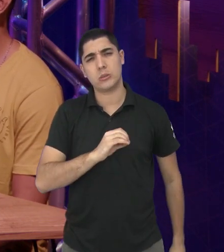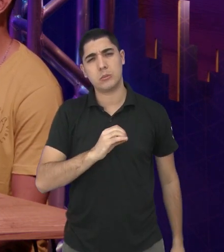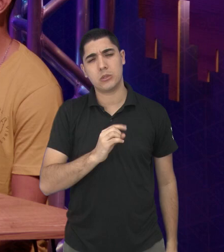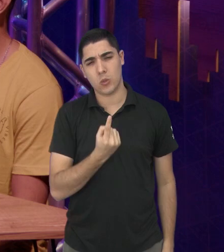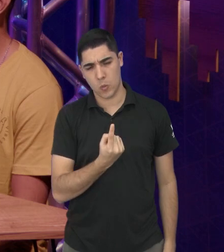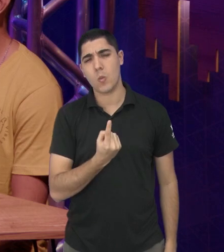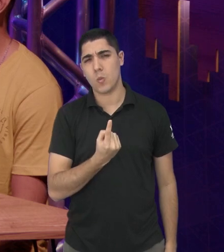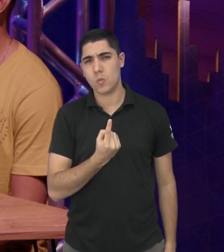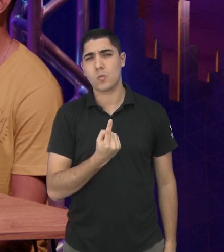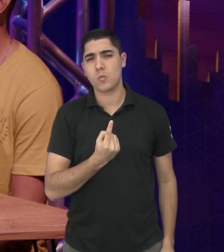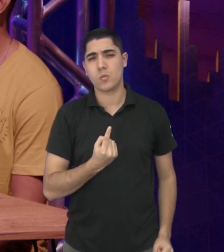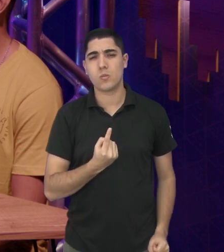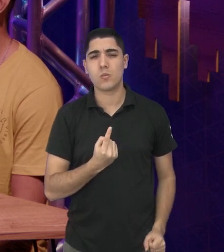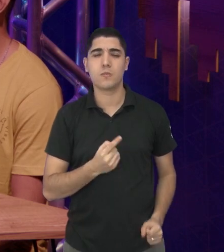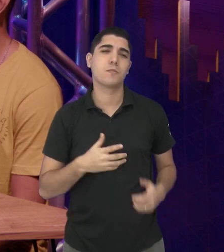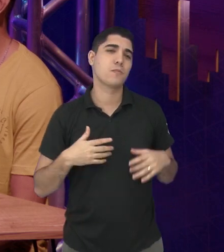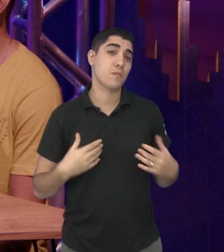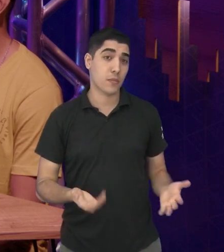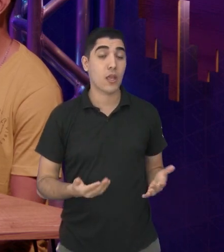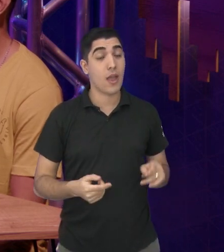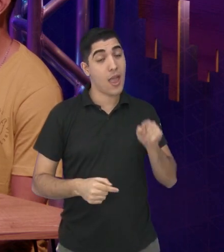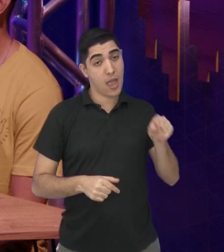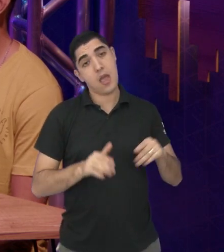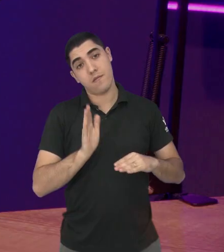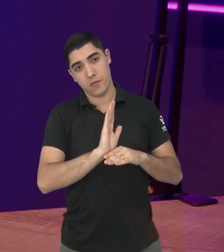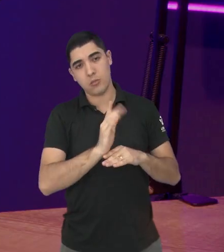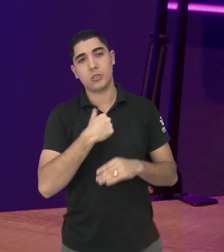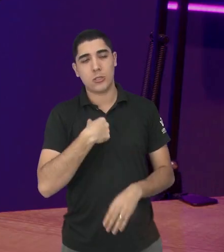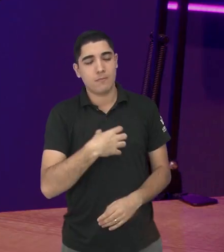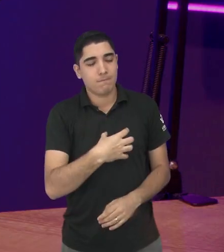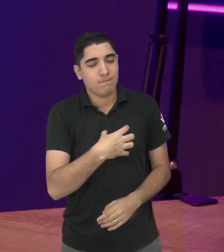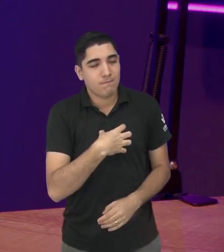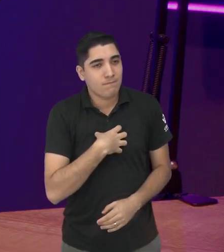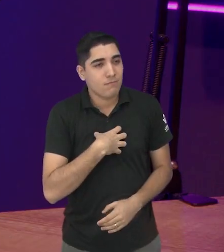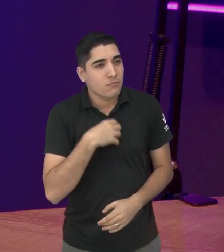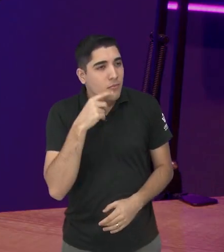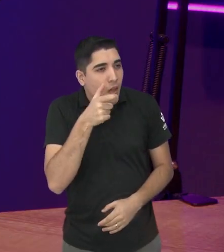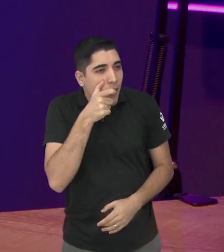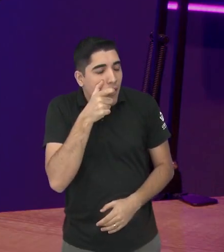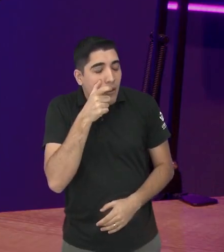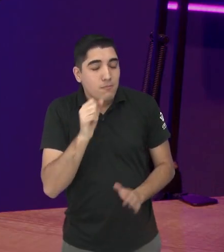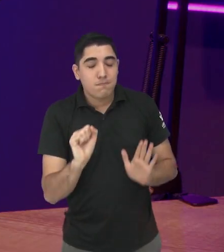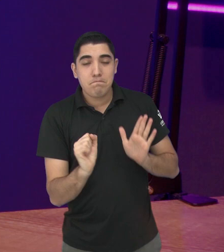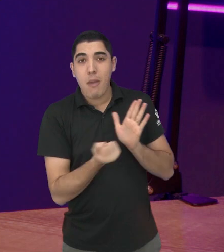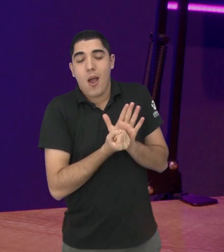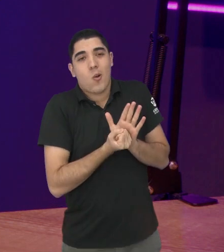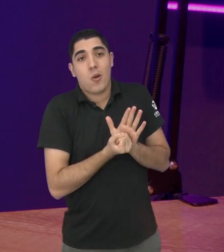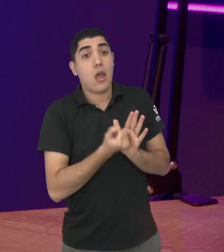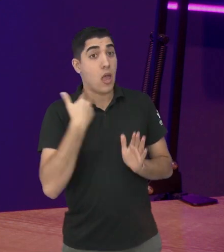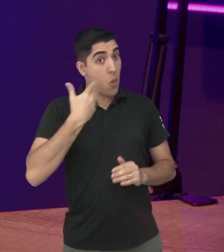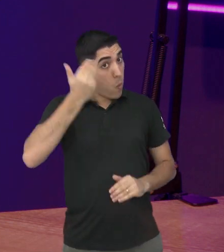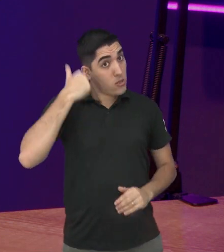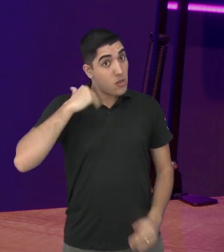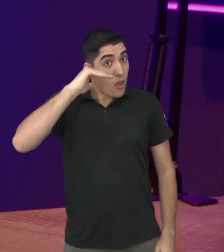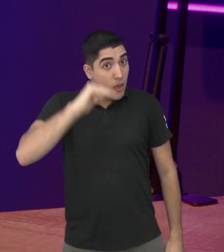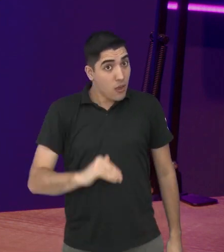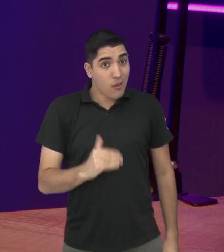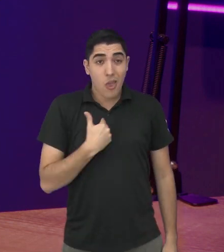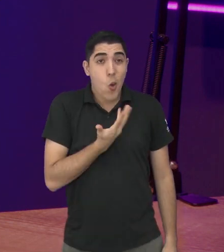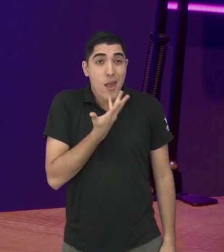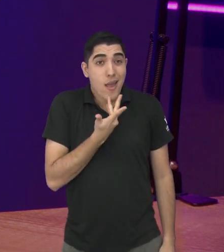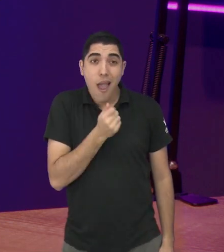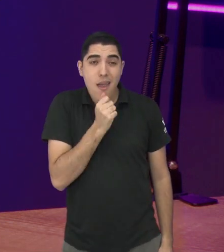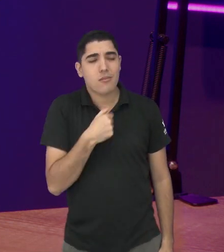eu não me engano. E esse filme eu acho que me marcou muito, assim, eu era criança quando esse filme saiu, mas eu lembro que